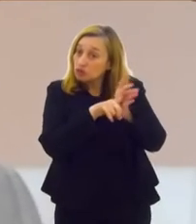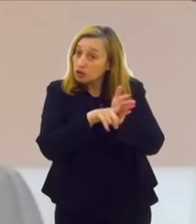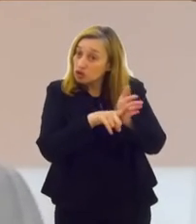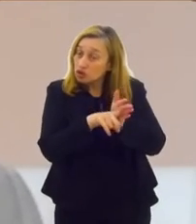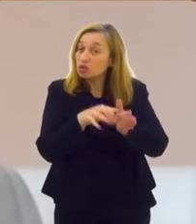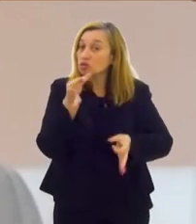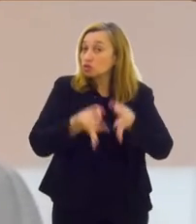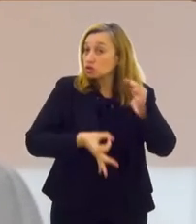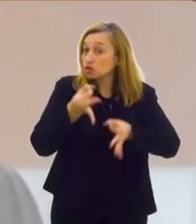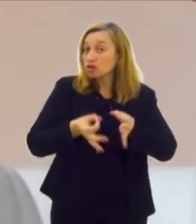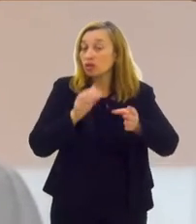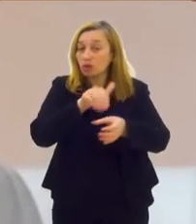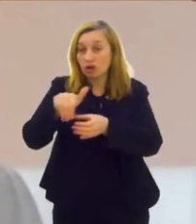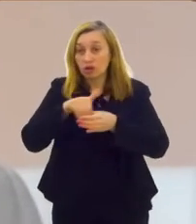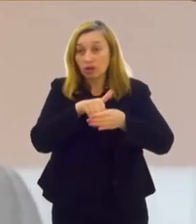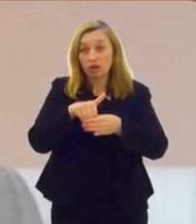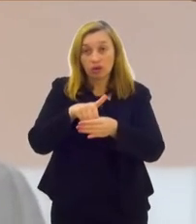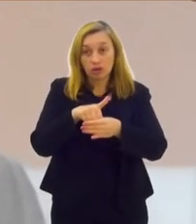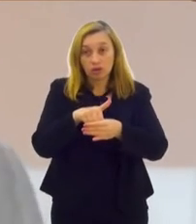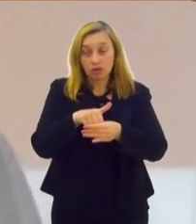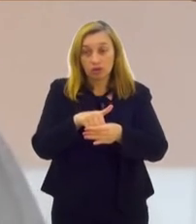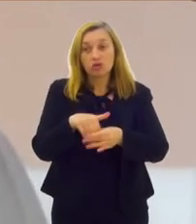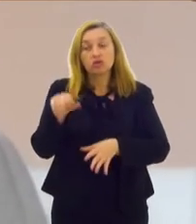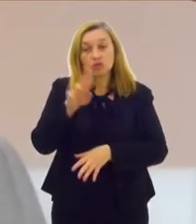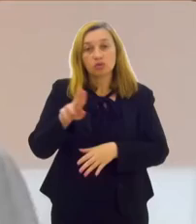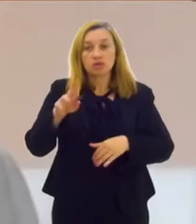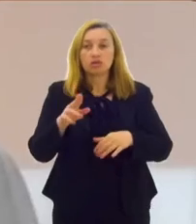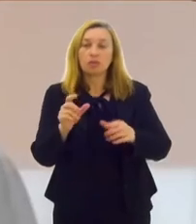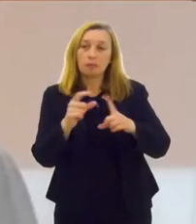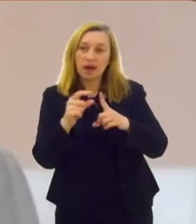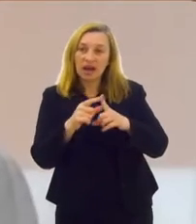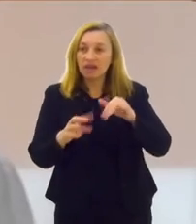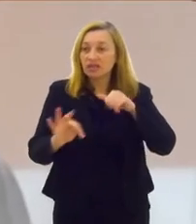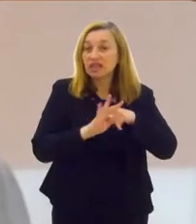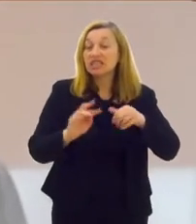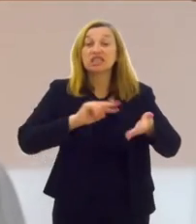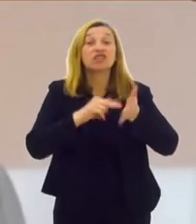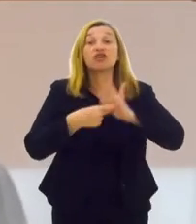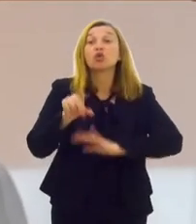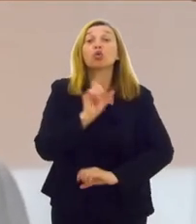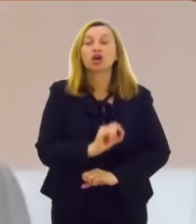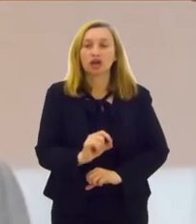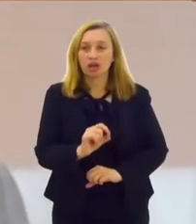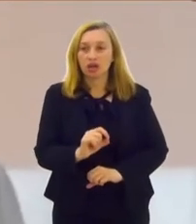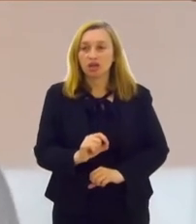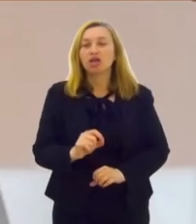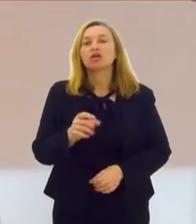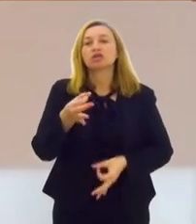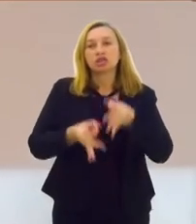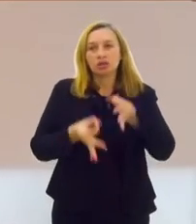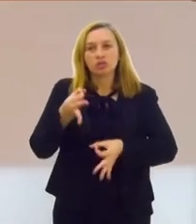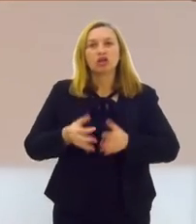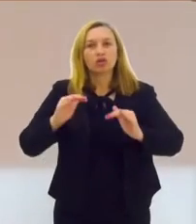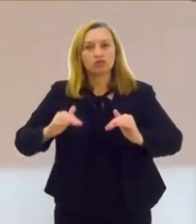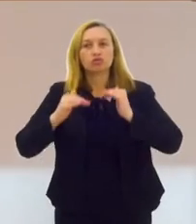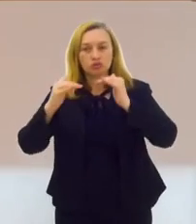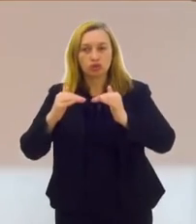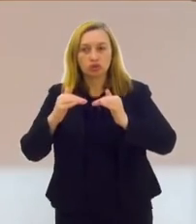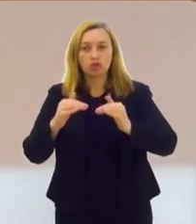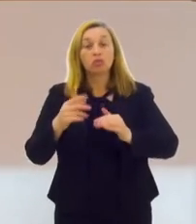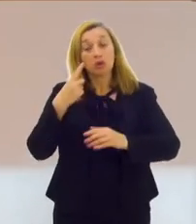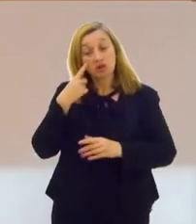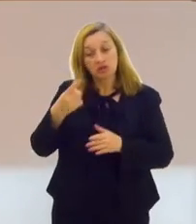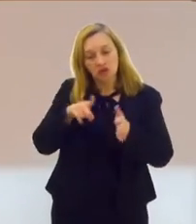de investigação judicial eleitoral, né, que eu estou usando termos técnicos, mas o que que significa? Significa que o tribunal